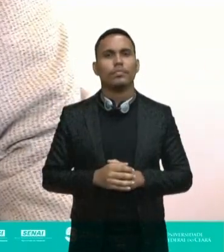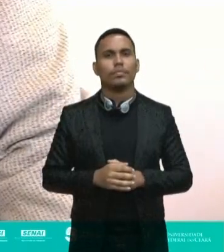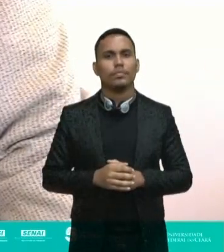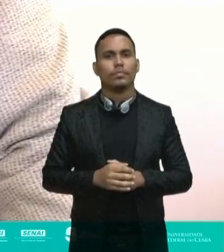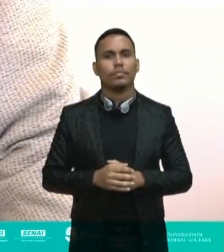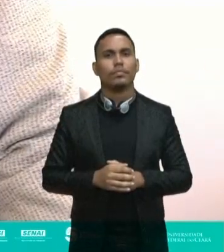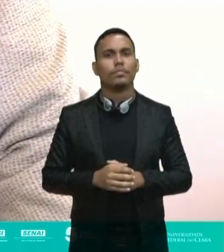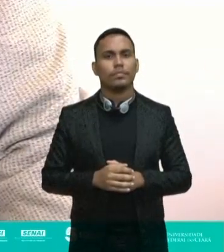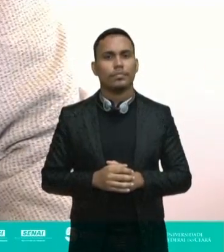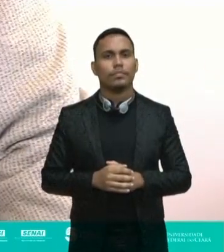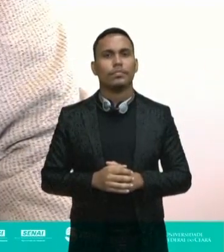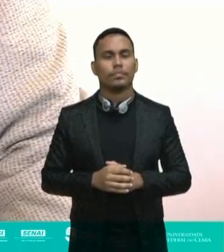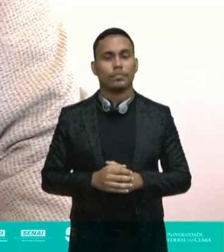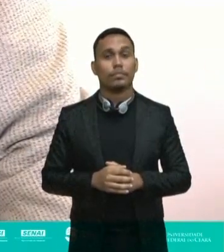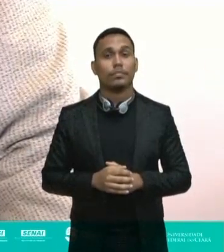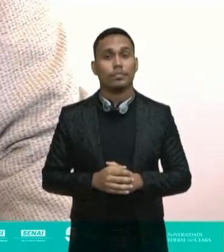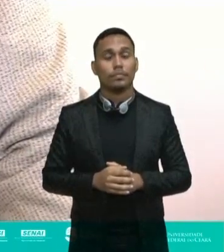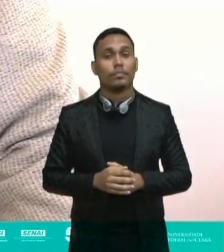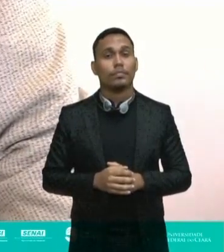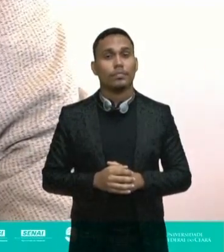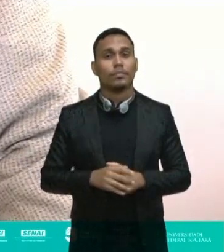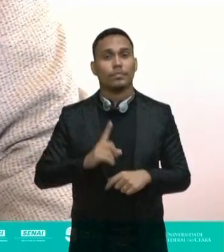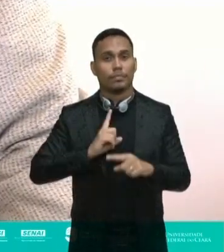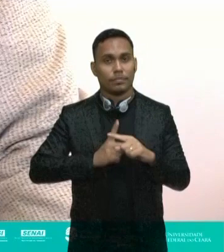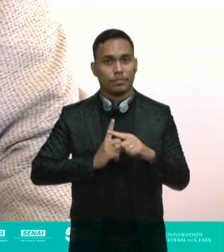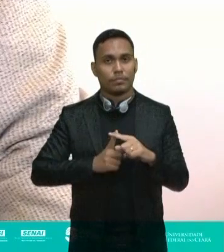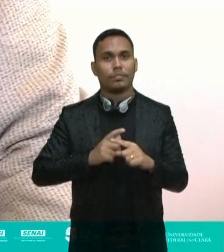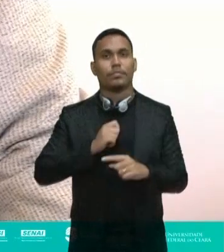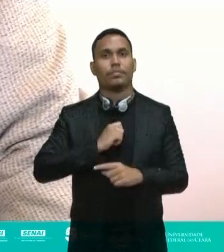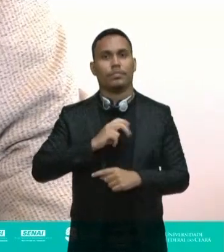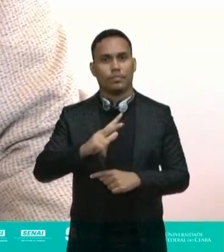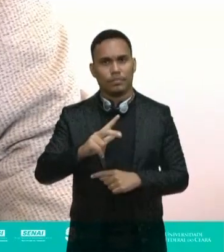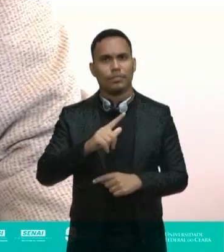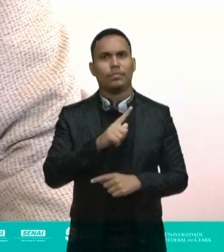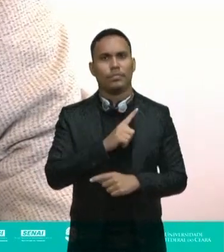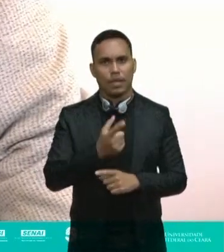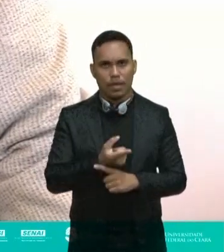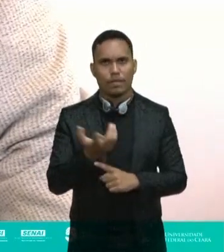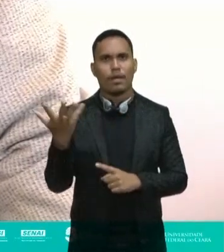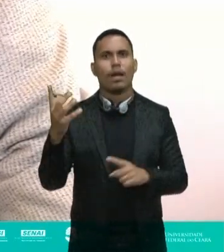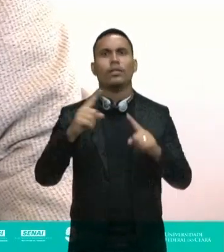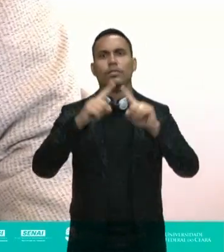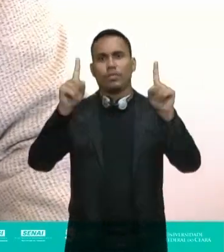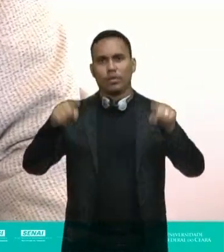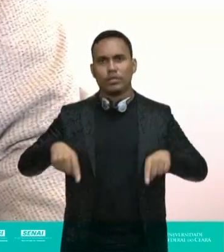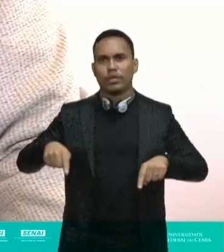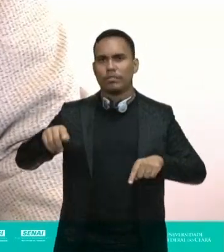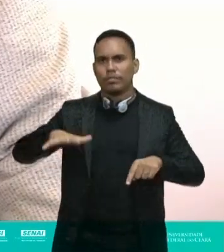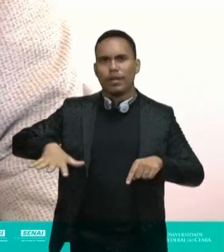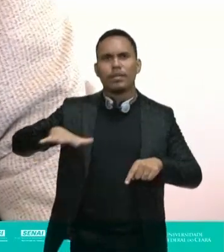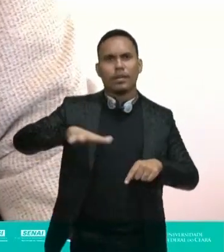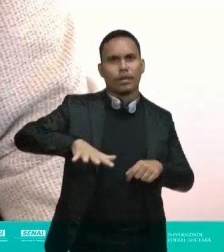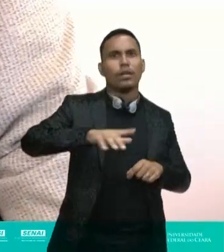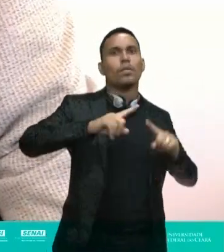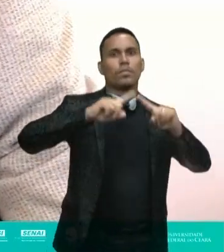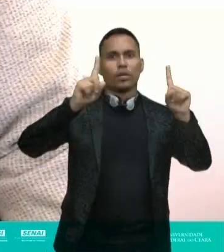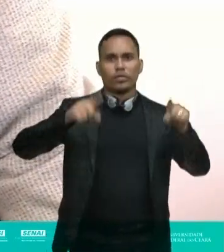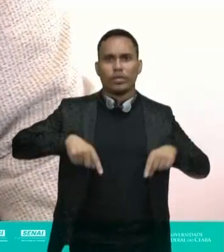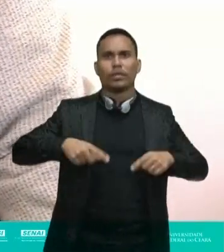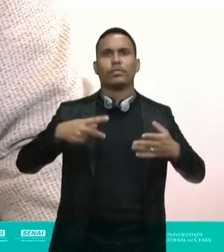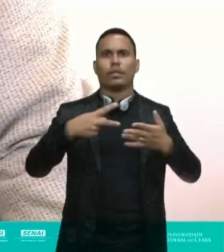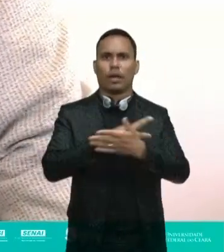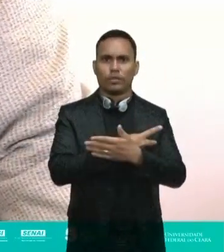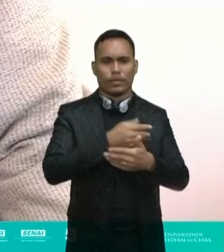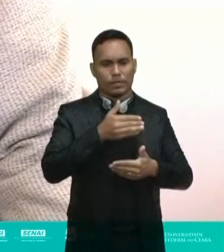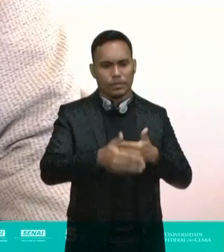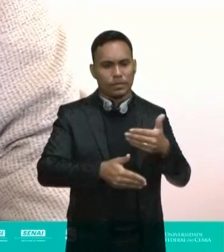combustíveis sintéticos para a aviação, uma vez que Portugal tem vários projetos em todas estas áreas, projetos em curso. Mas a iniciativa